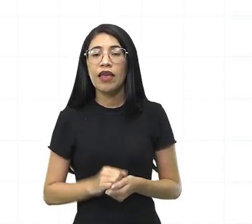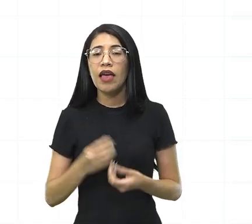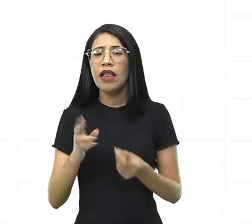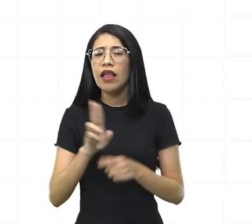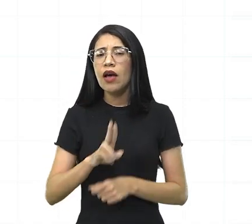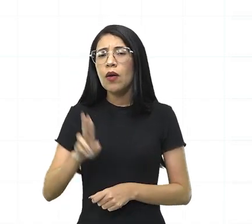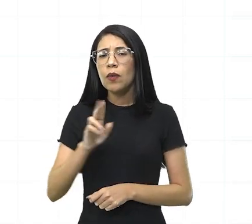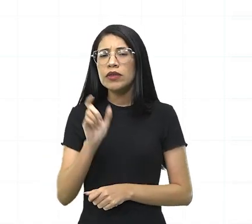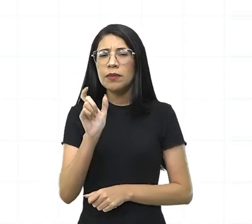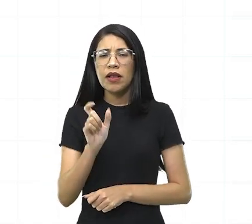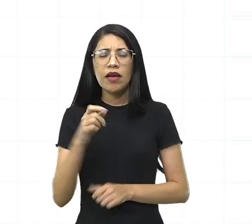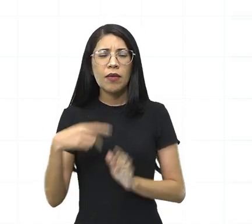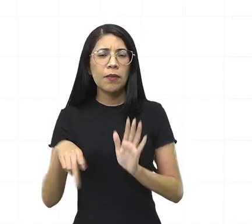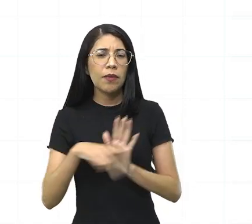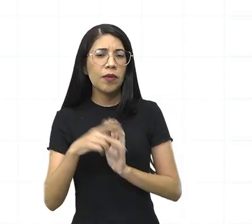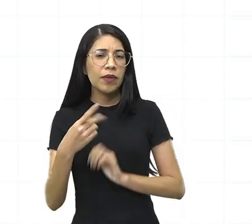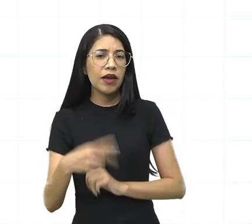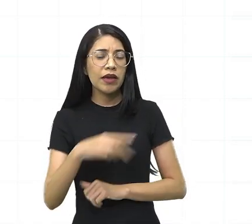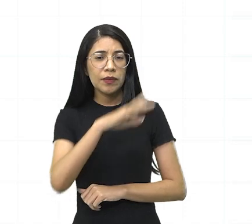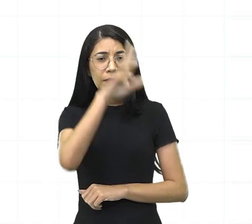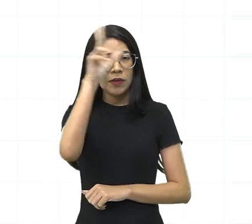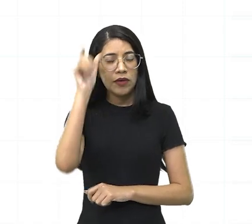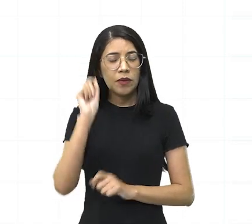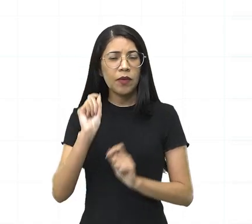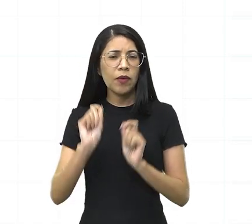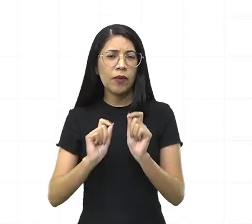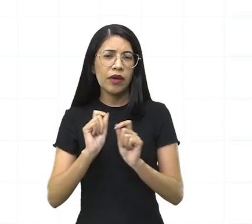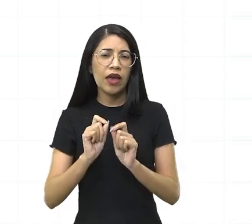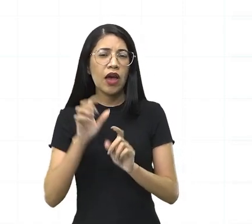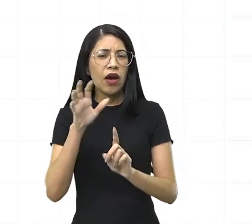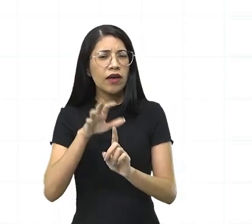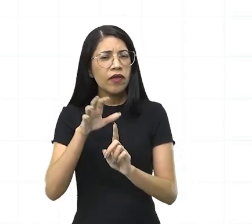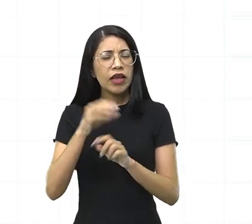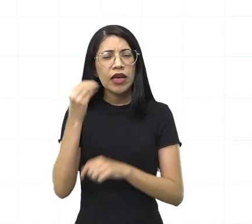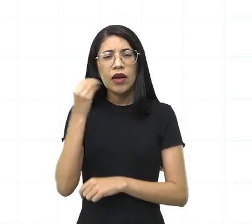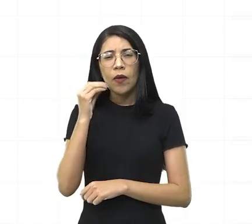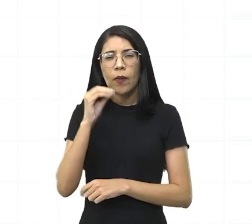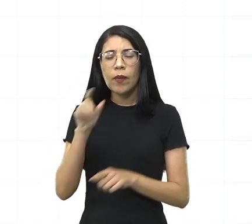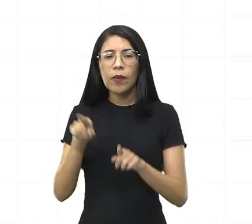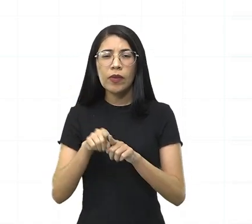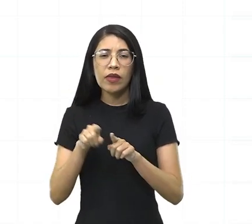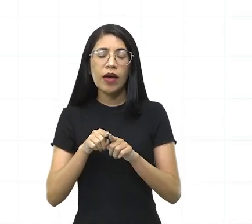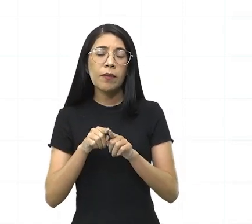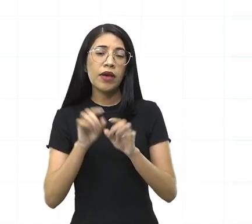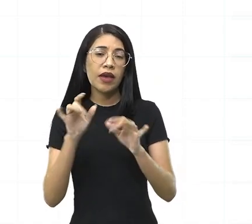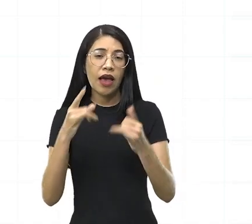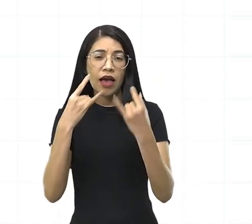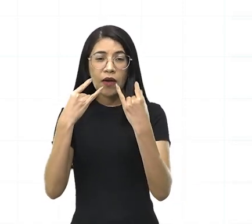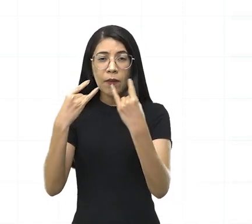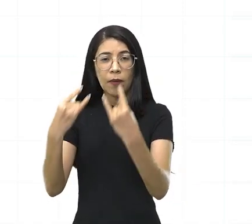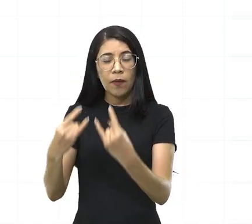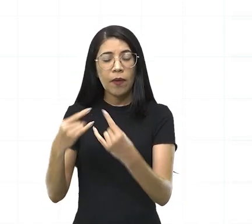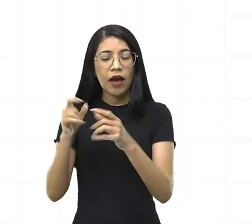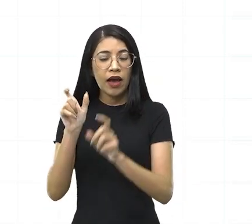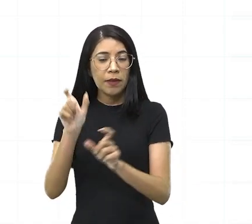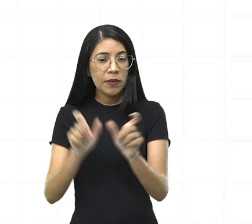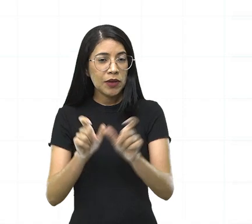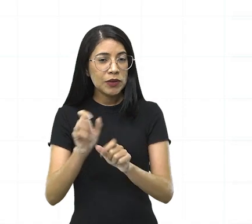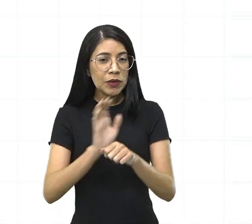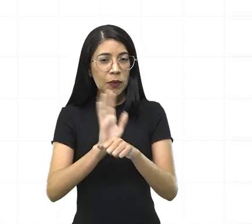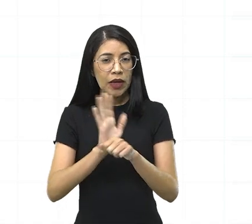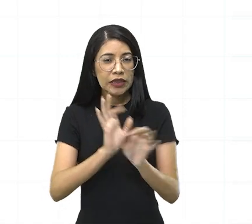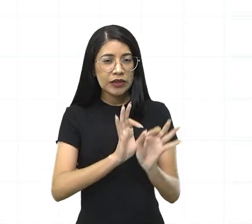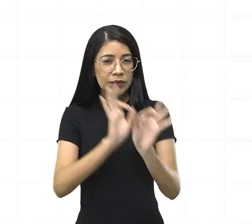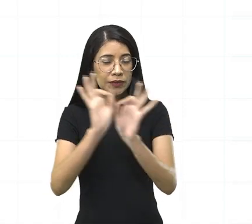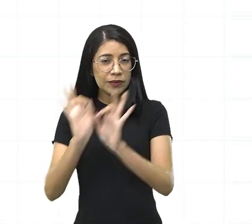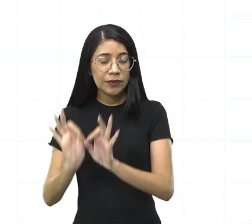utiliza termos muito regionais para tentar o quê? Persuadir, tentar atrair, né, a pessoa que está vendo ali